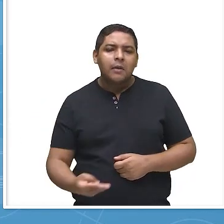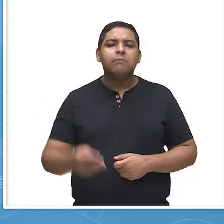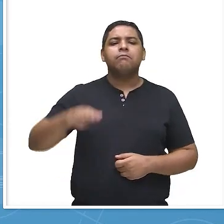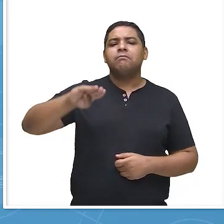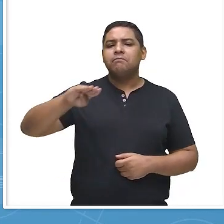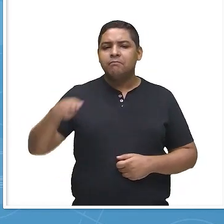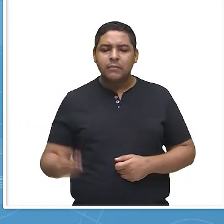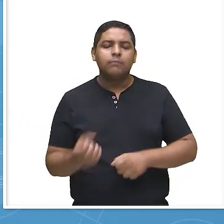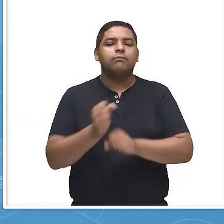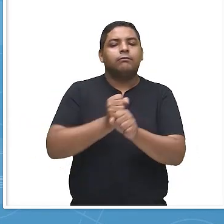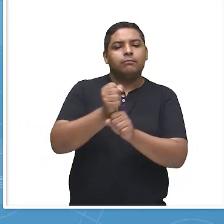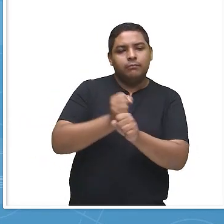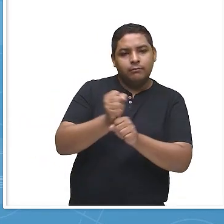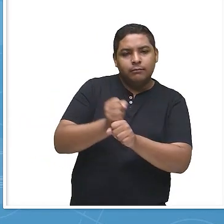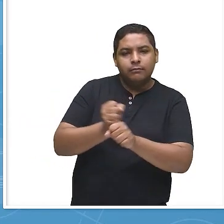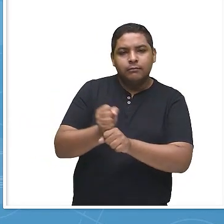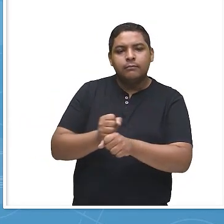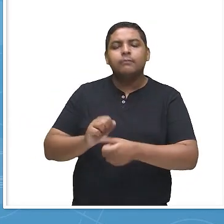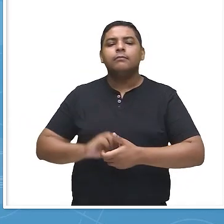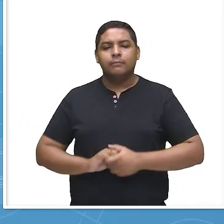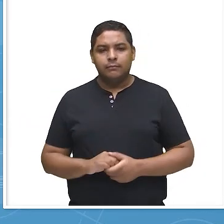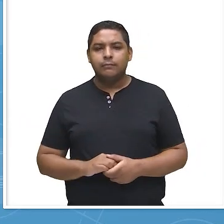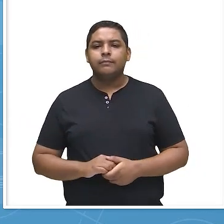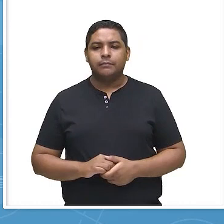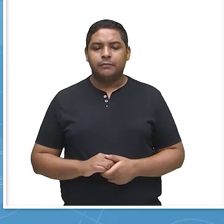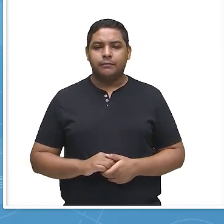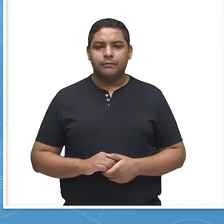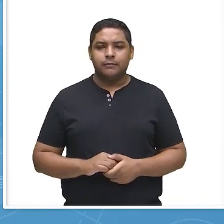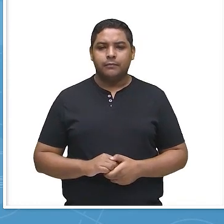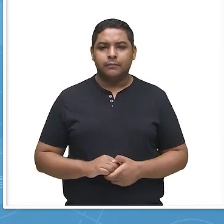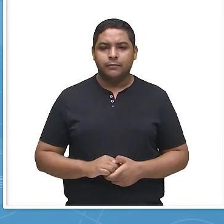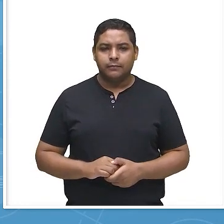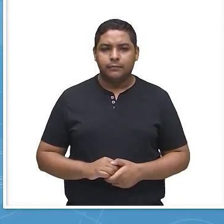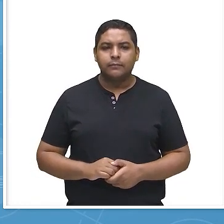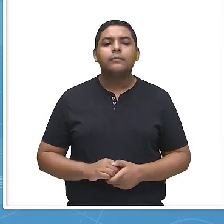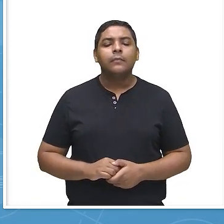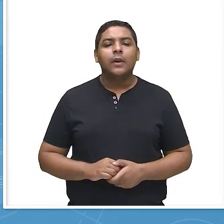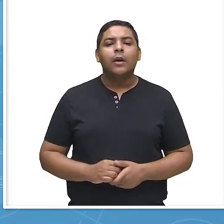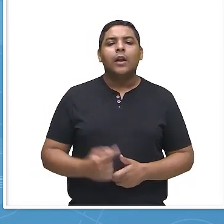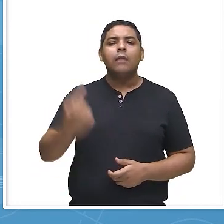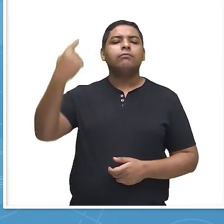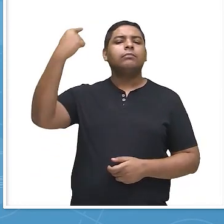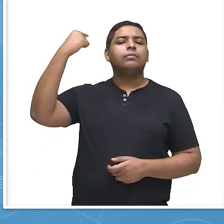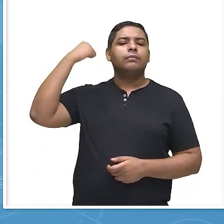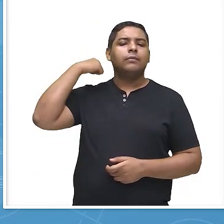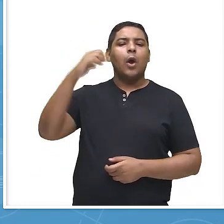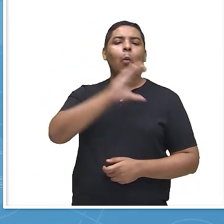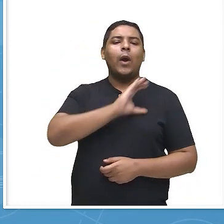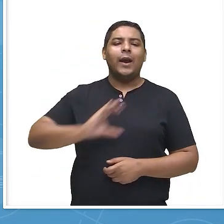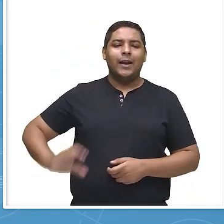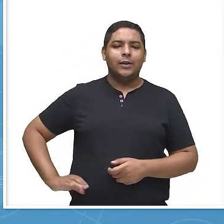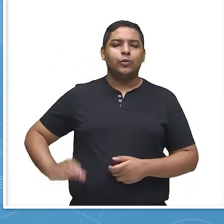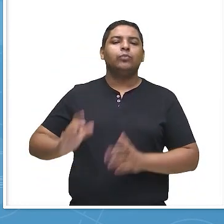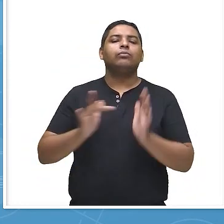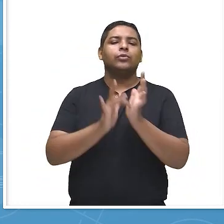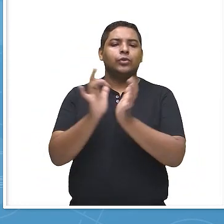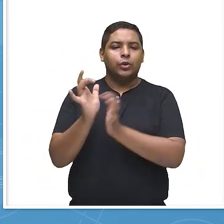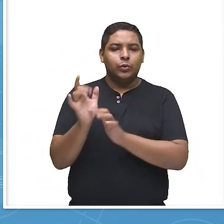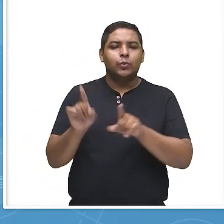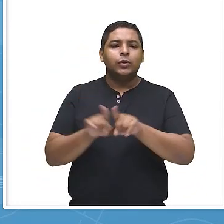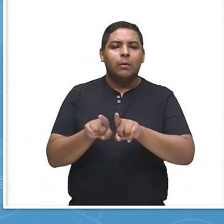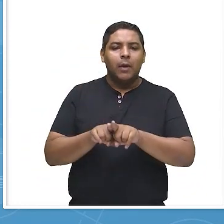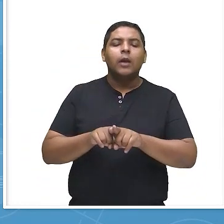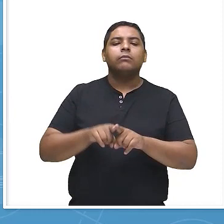2021, tá? Mas é o ano classificado, o ano da era cristã, dentro de um calendário